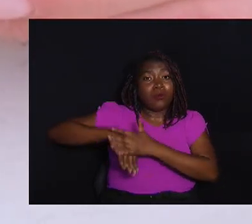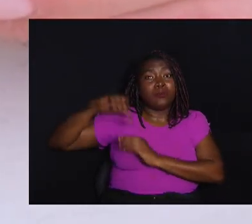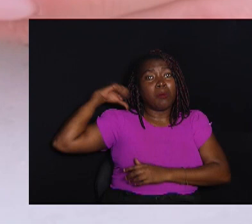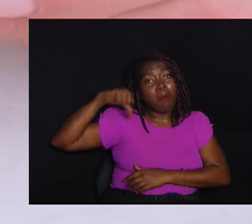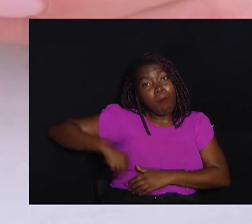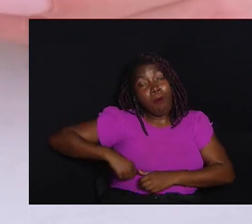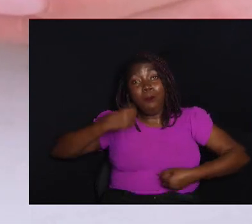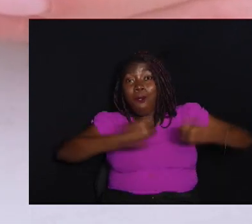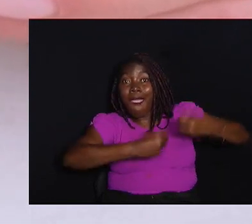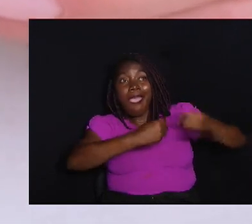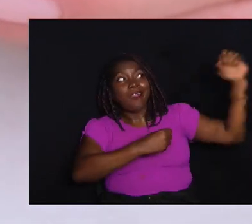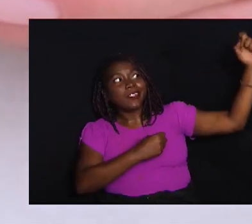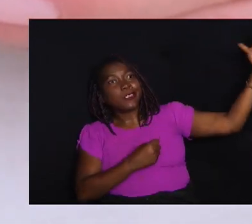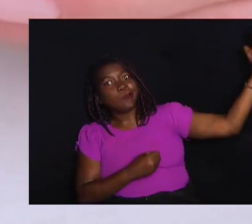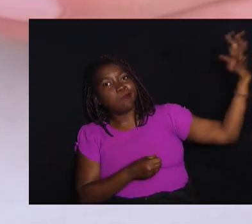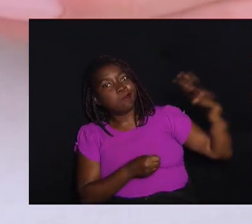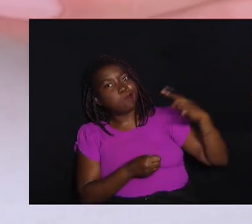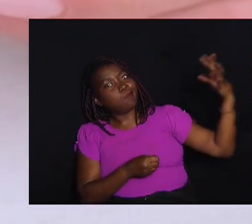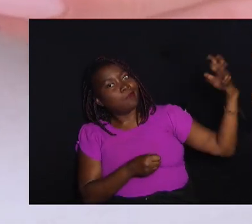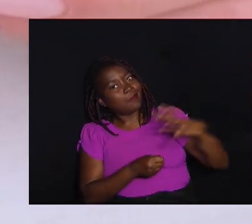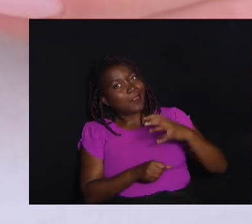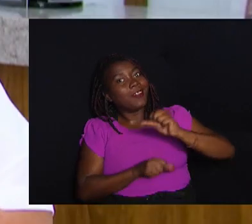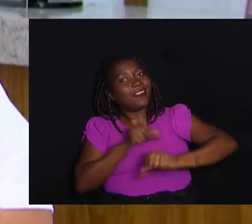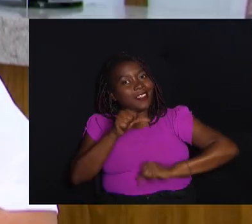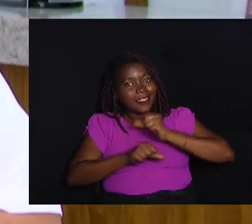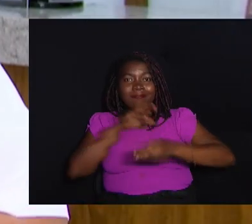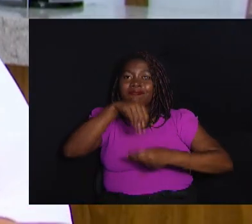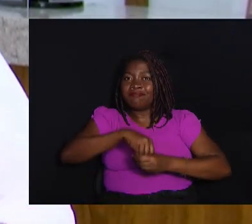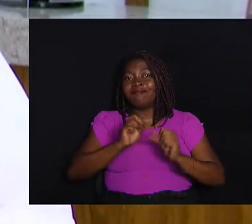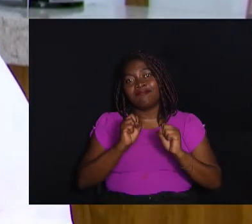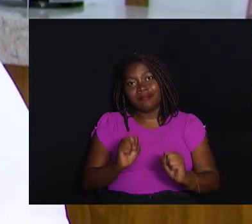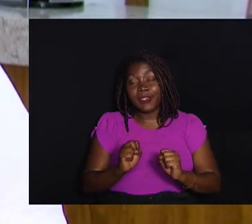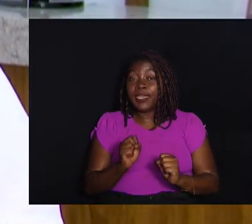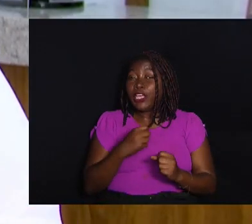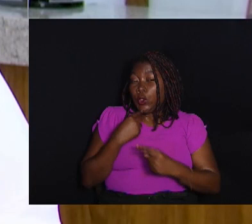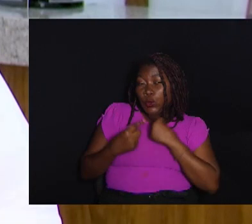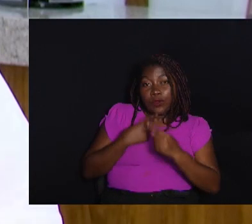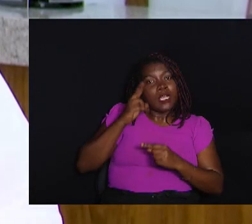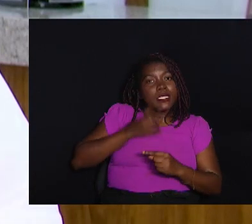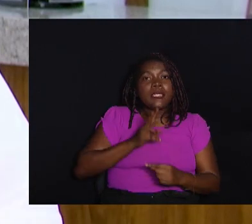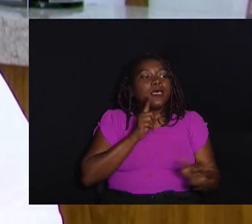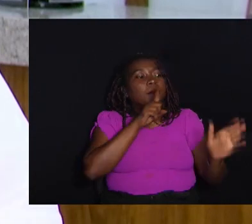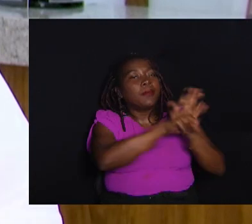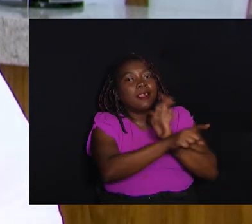forte influência do sol, podendo sofrer alterações na composição. Na dúvida, sempre consulte um